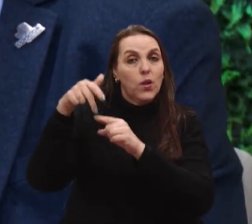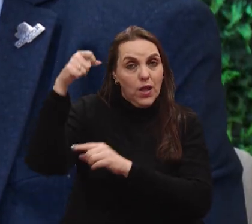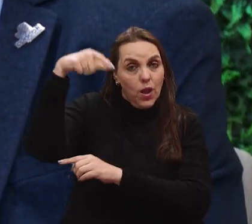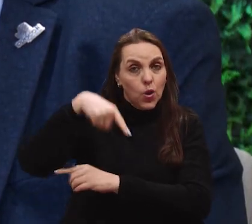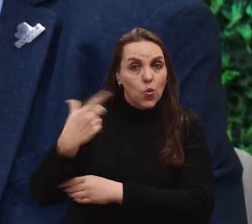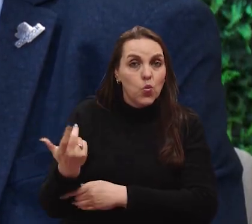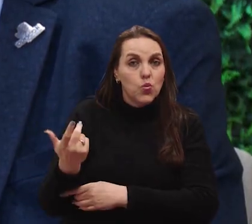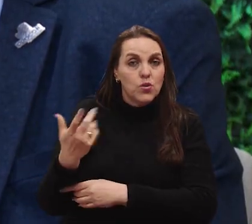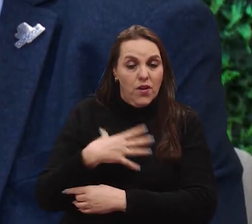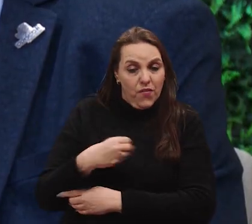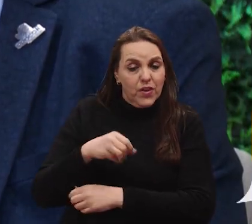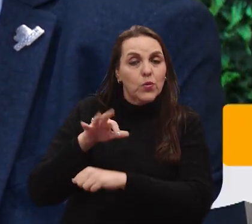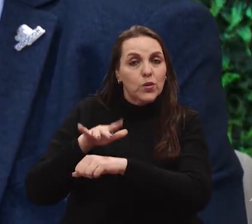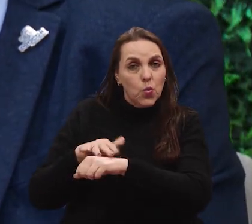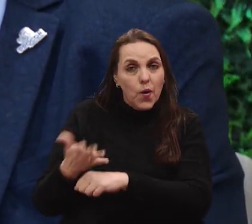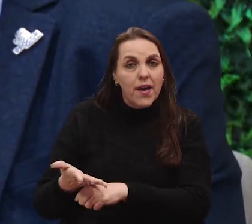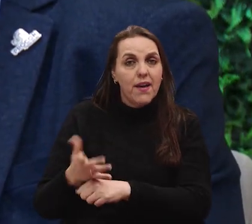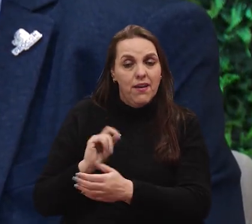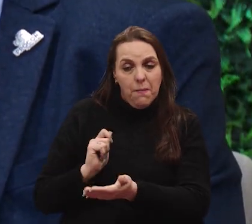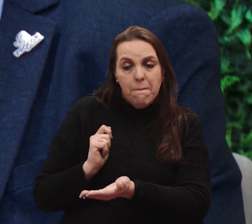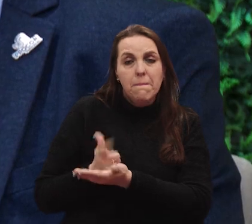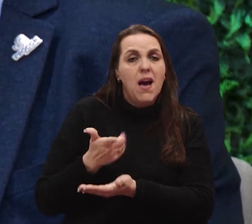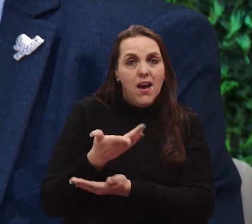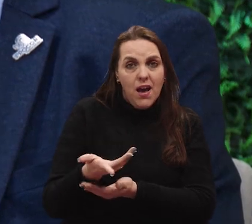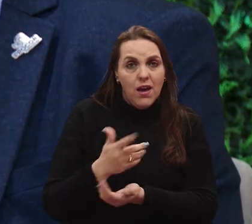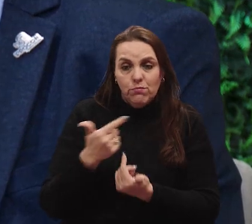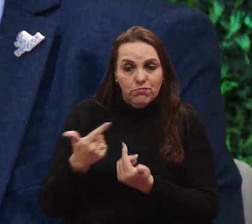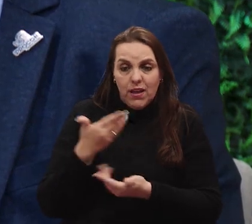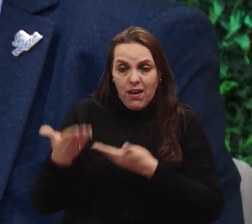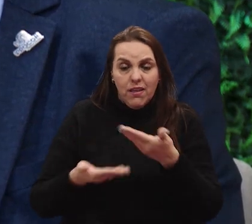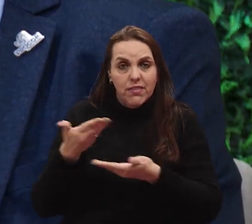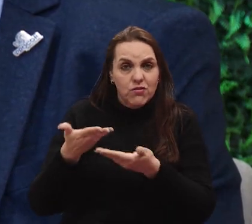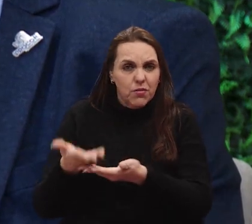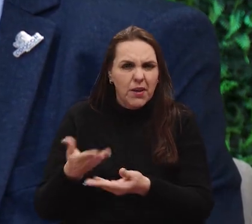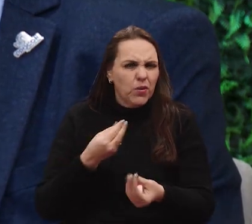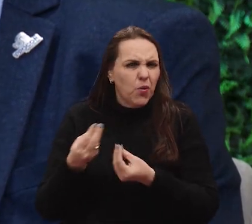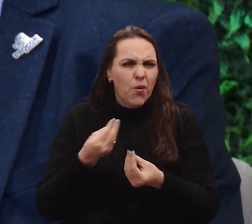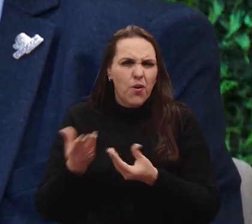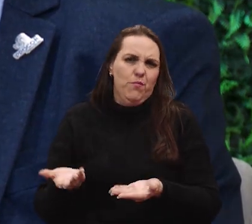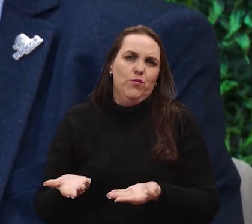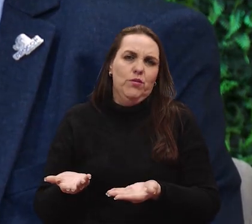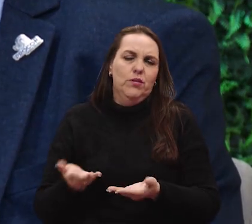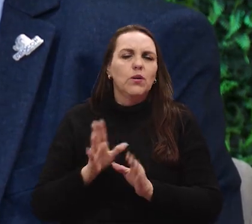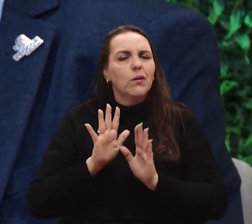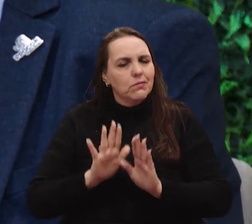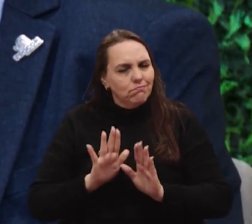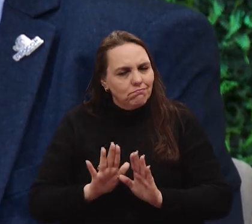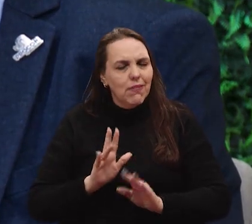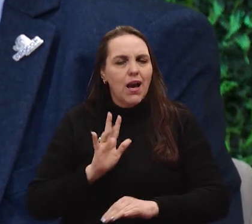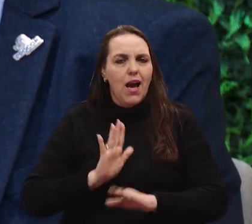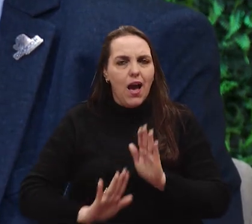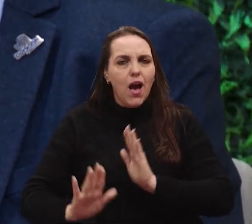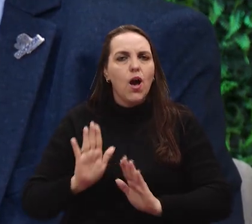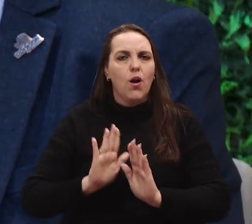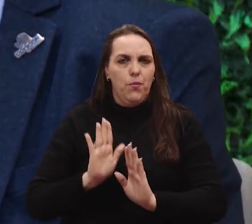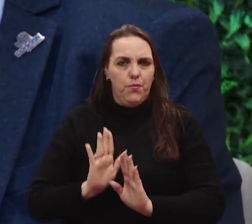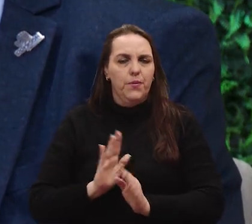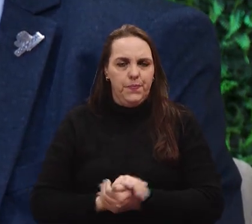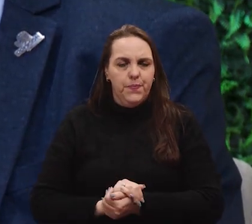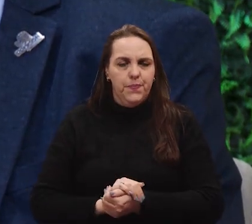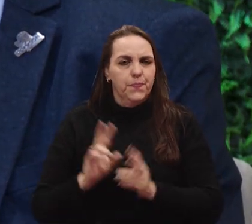luz, com um filho doente que se não pagar não tem como atender. Então, tem que primeiro cuidado com isso aí. Eu